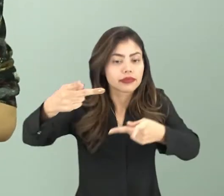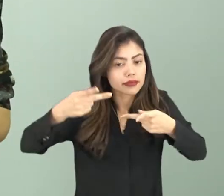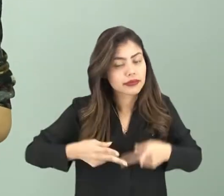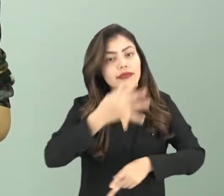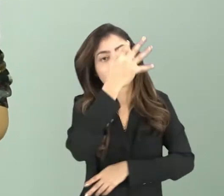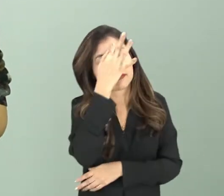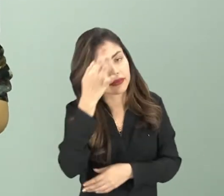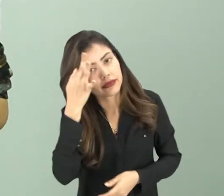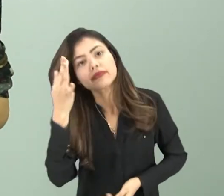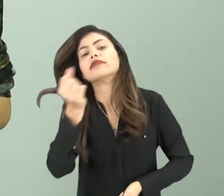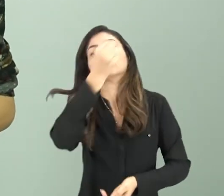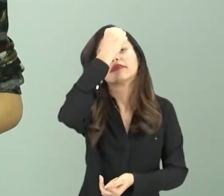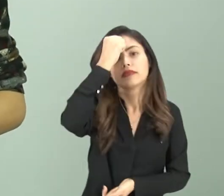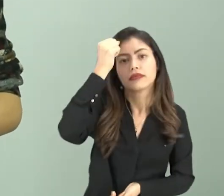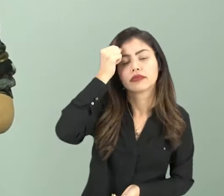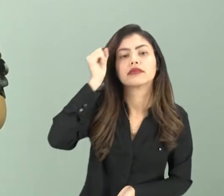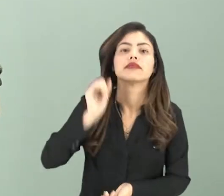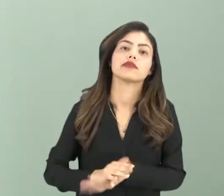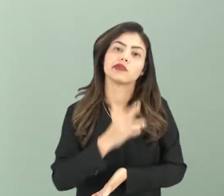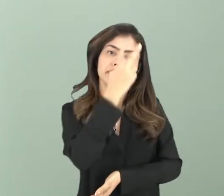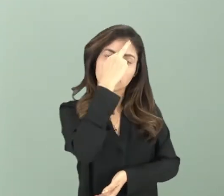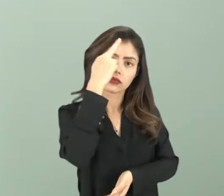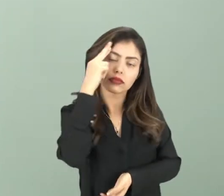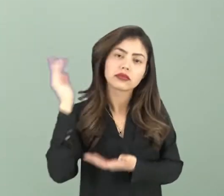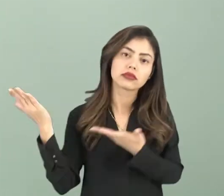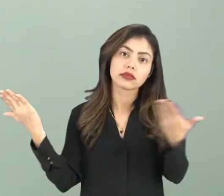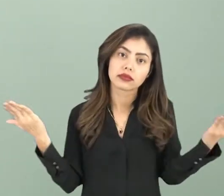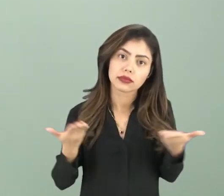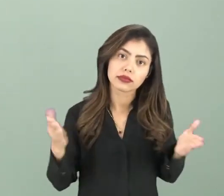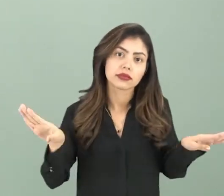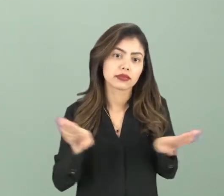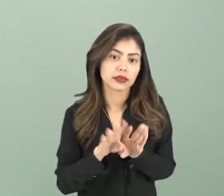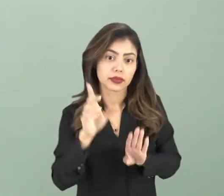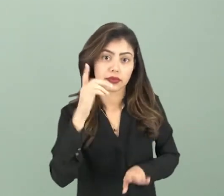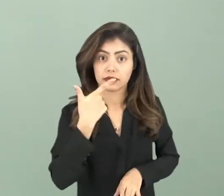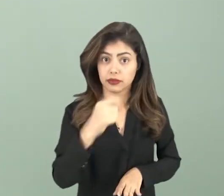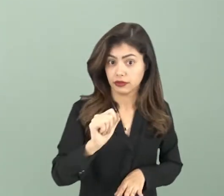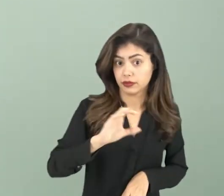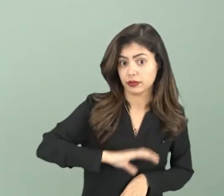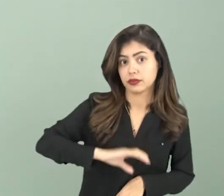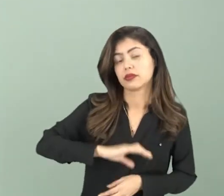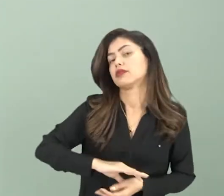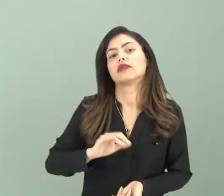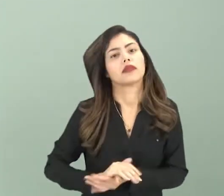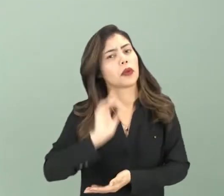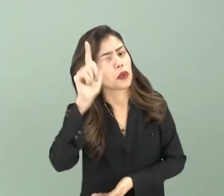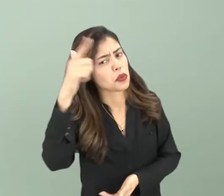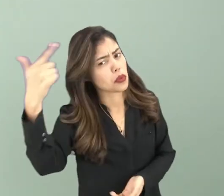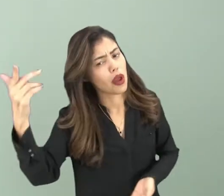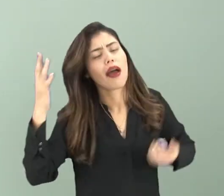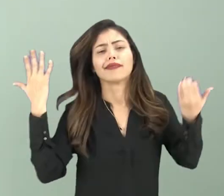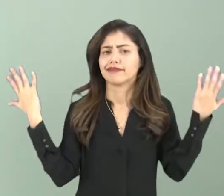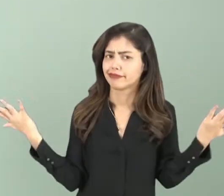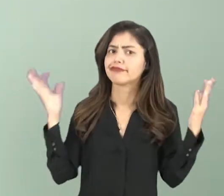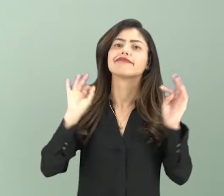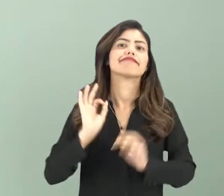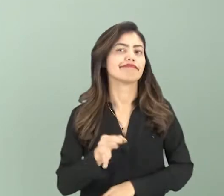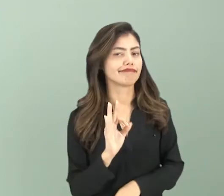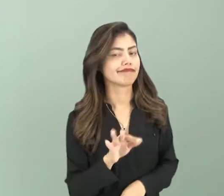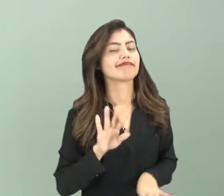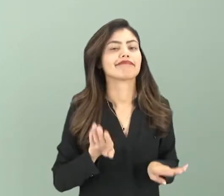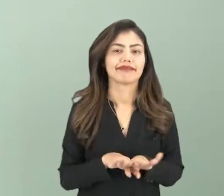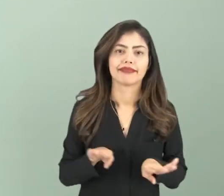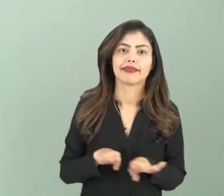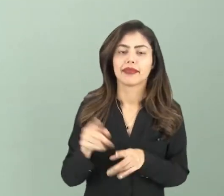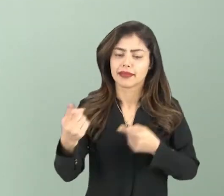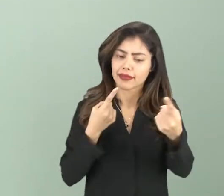filosofia, sociologia, história, agora também de língua portuguesa. E os outros, com certeza, a gente pode trazer aí para discutir